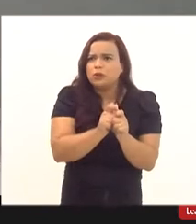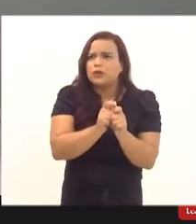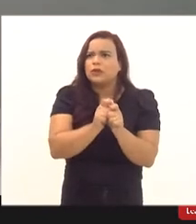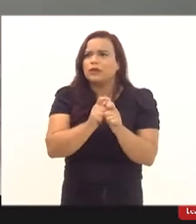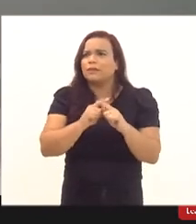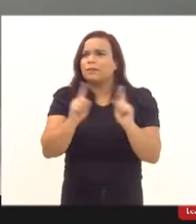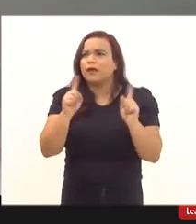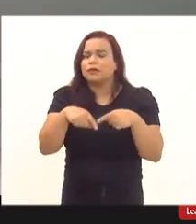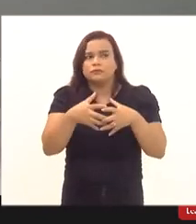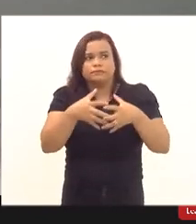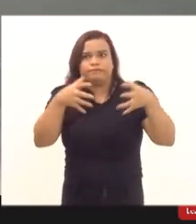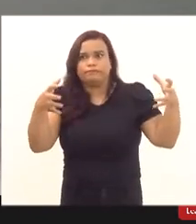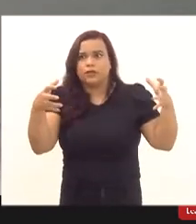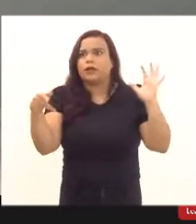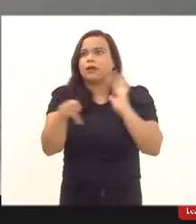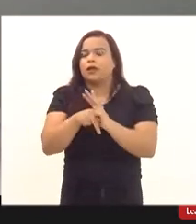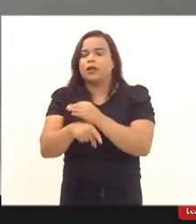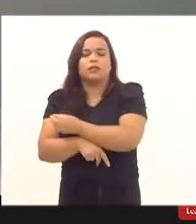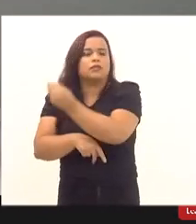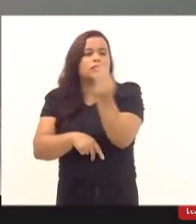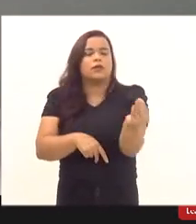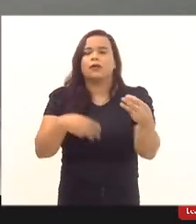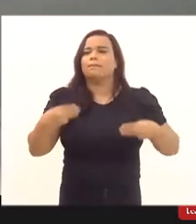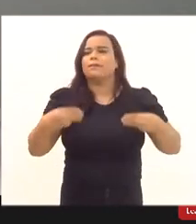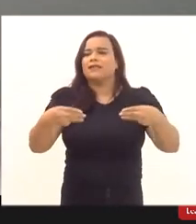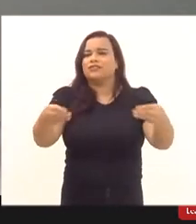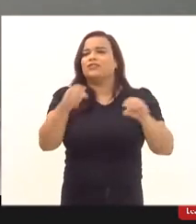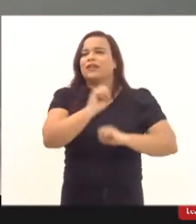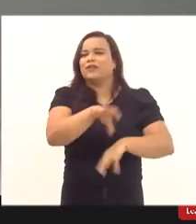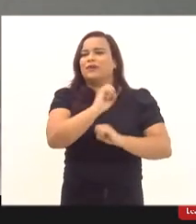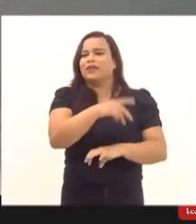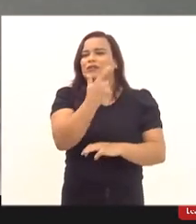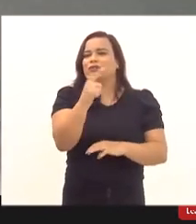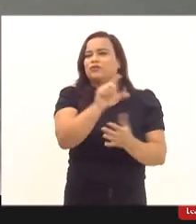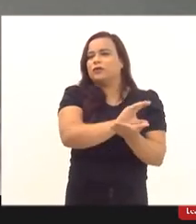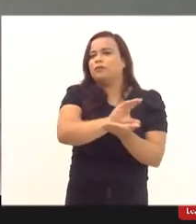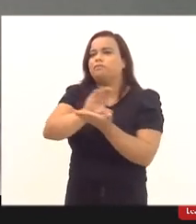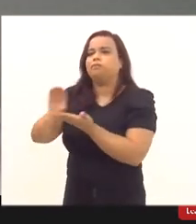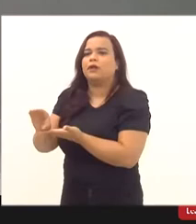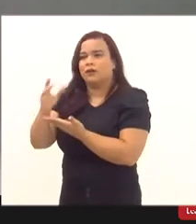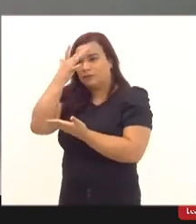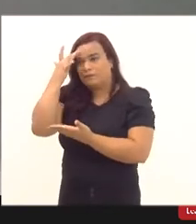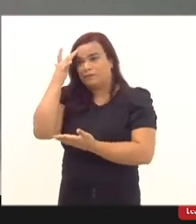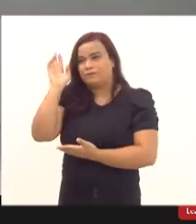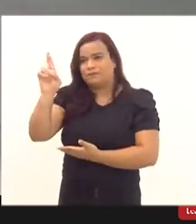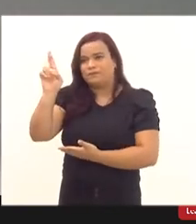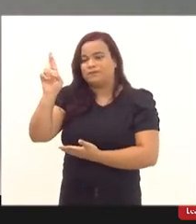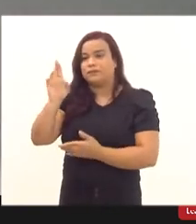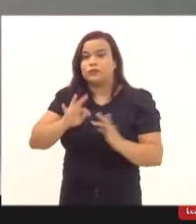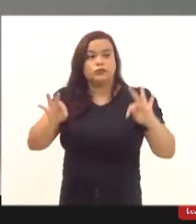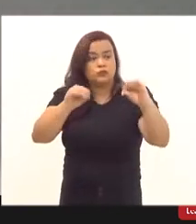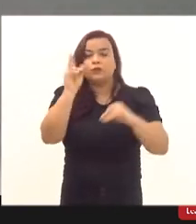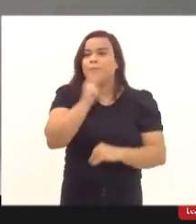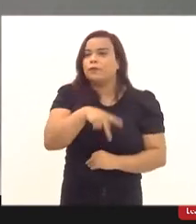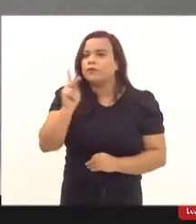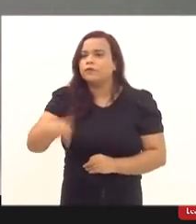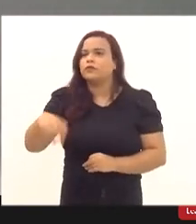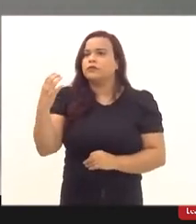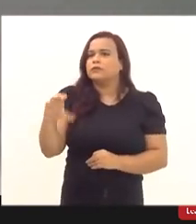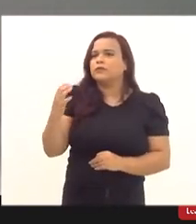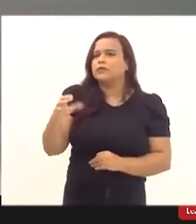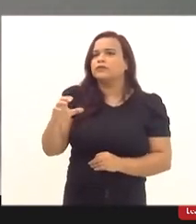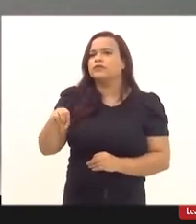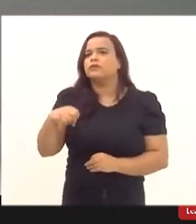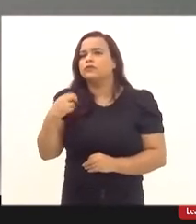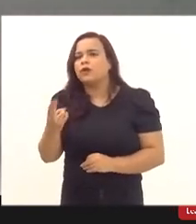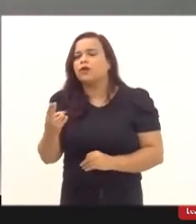passava a pertencer ao Ministério da Educação sem qualquer indenização ao proprietário todos eles professores cientistas e homens de